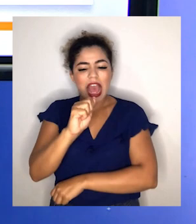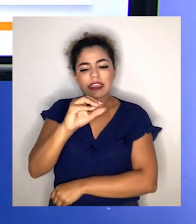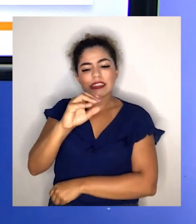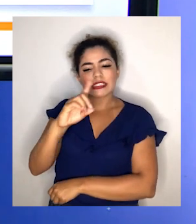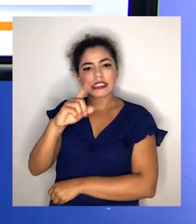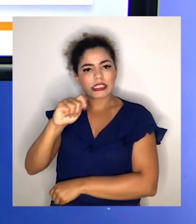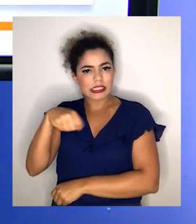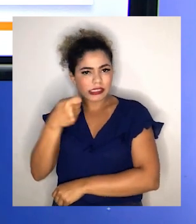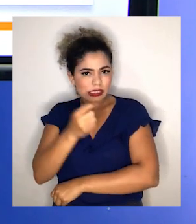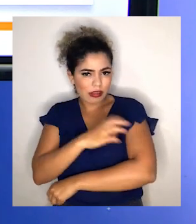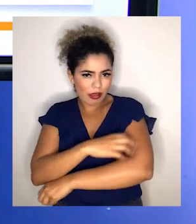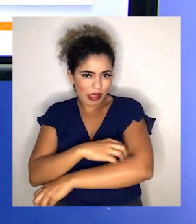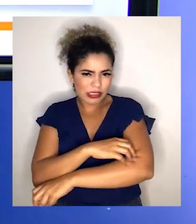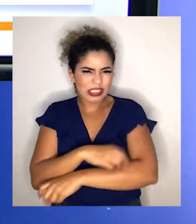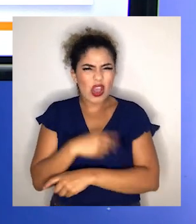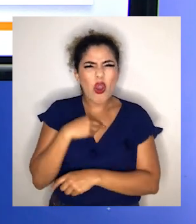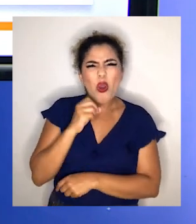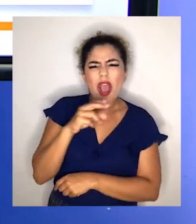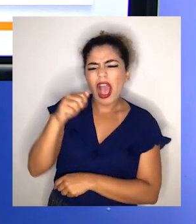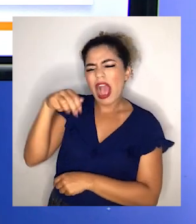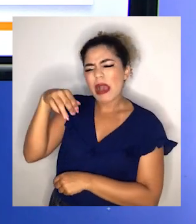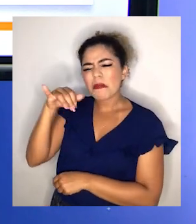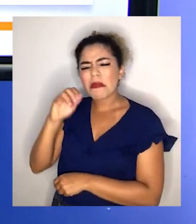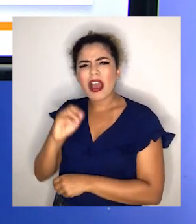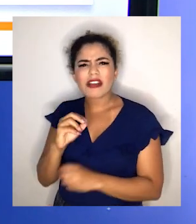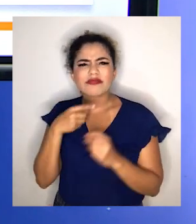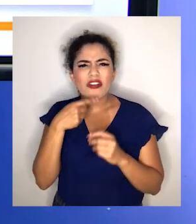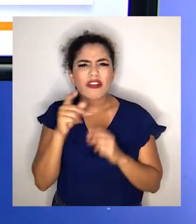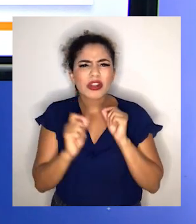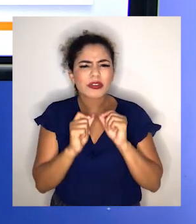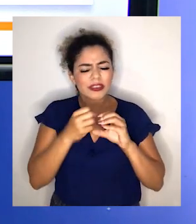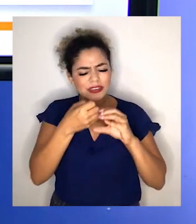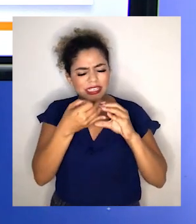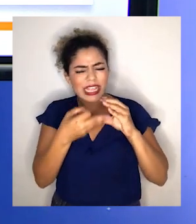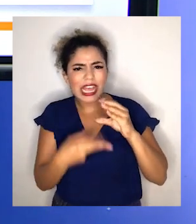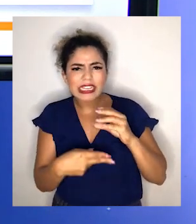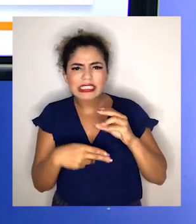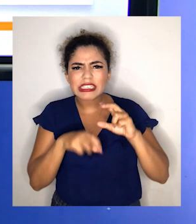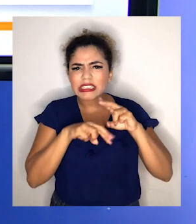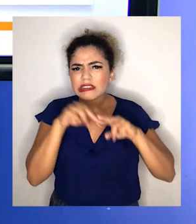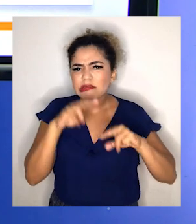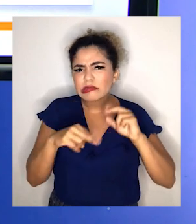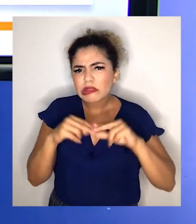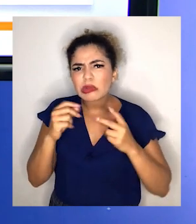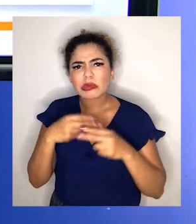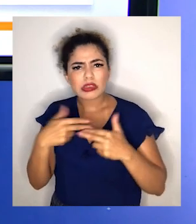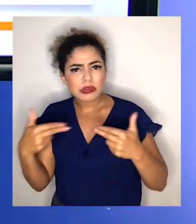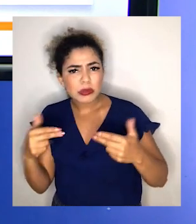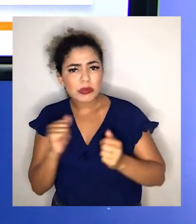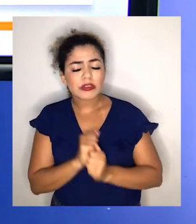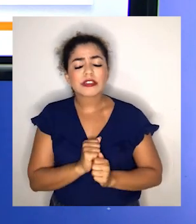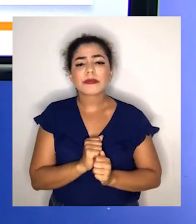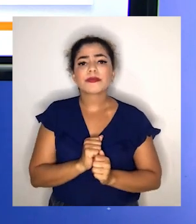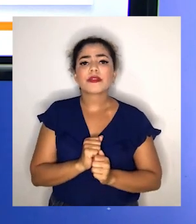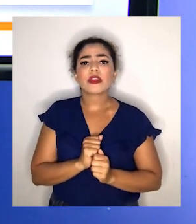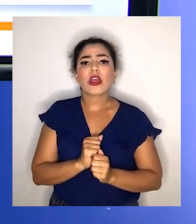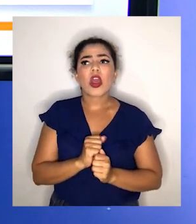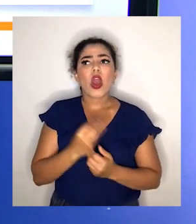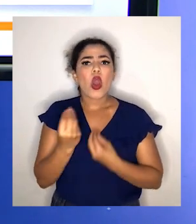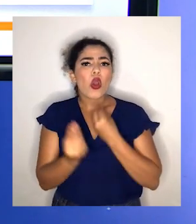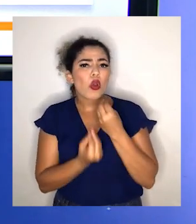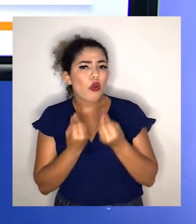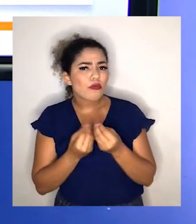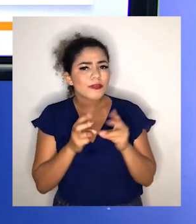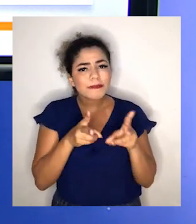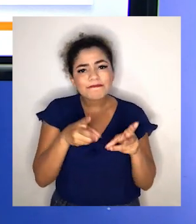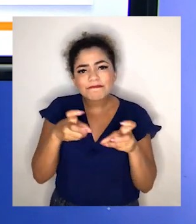Acidez? Sente amargar na boca? Nós estamos falando de características dos produtos, ou seja, como